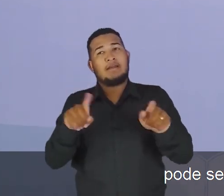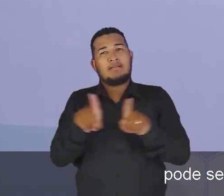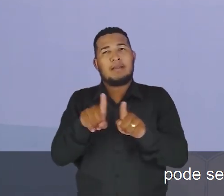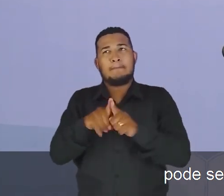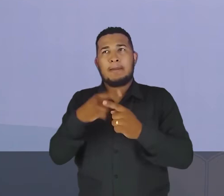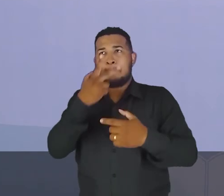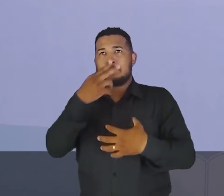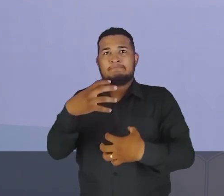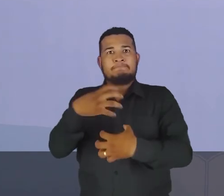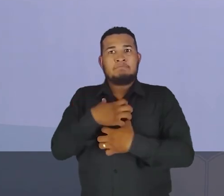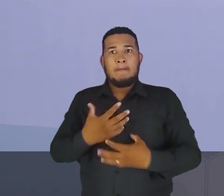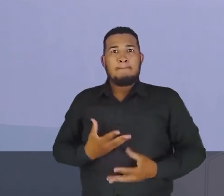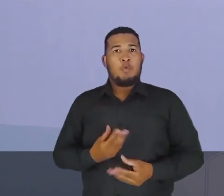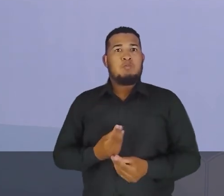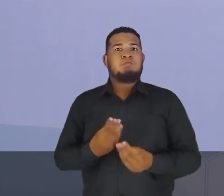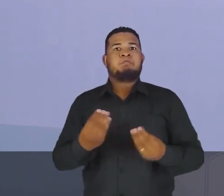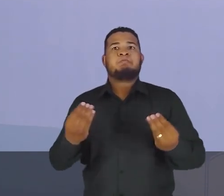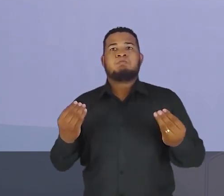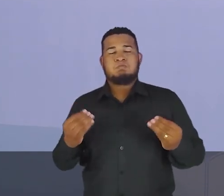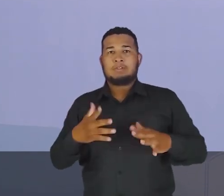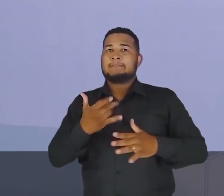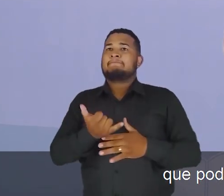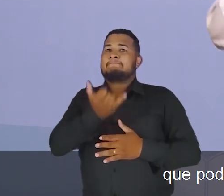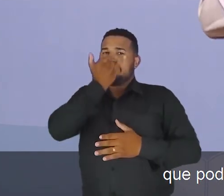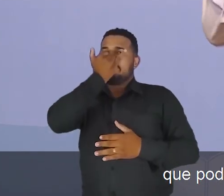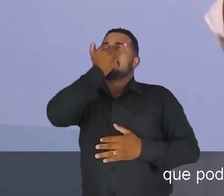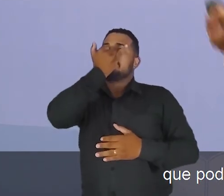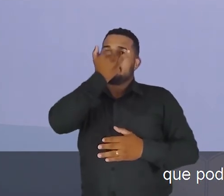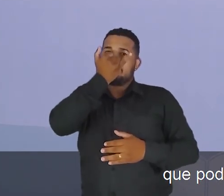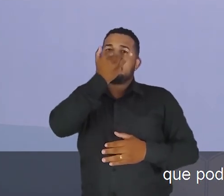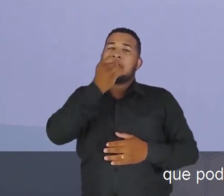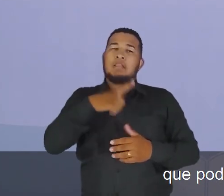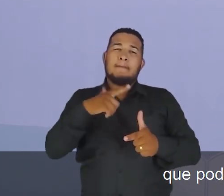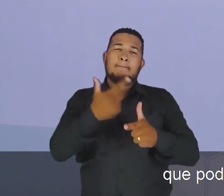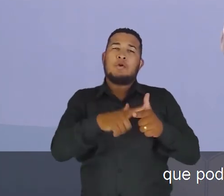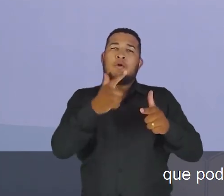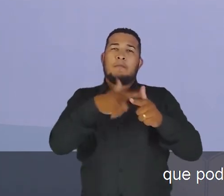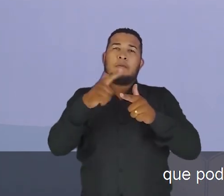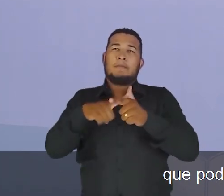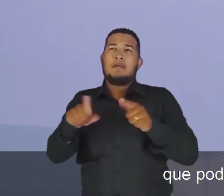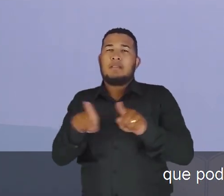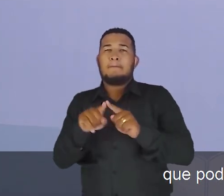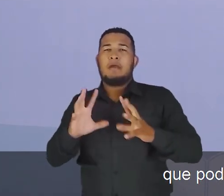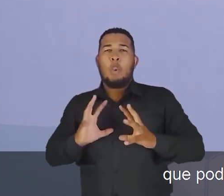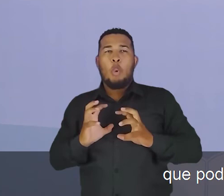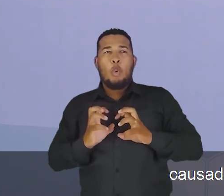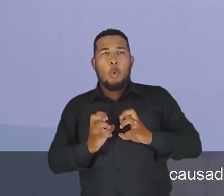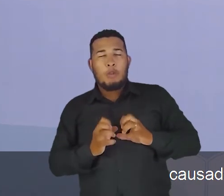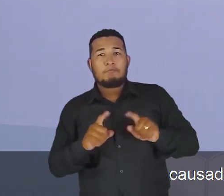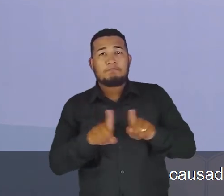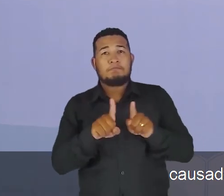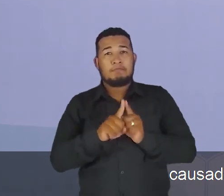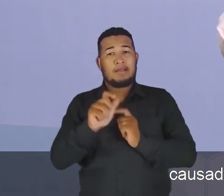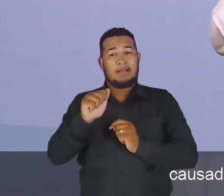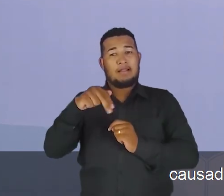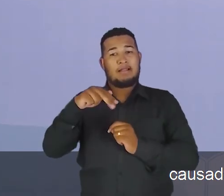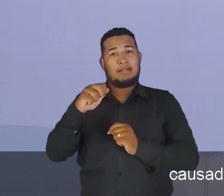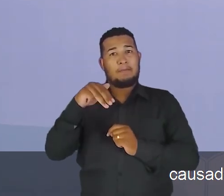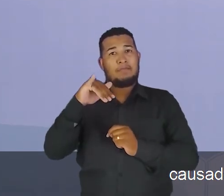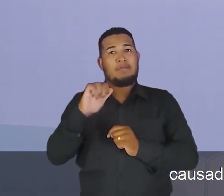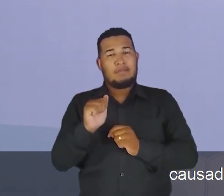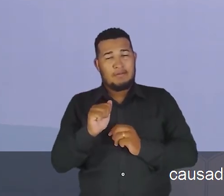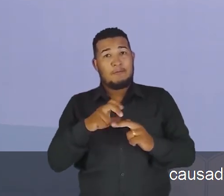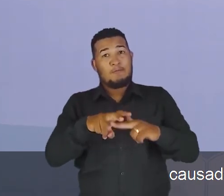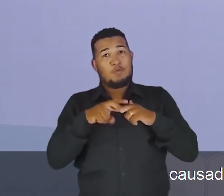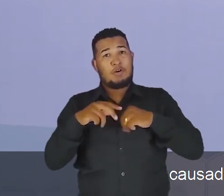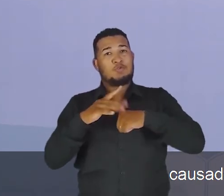uma autoinfestação, dependendo da sua imunidade, né, que pode levar a vários problemas, a desidratação, a anemia severa causada